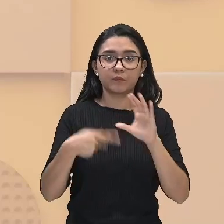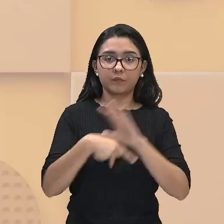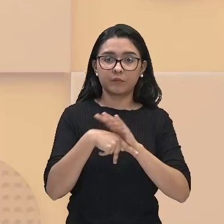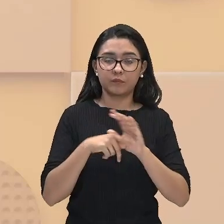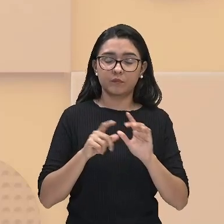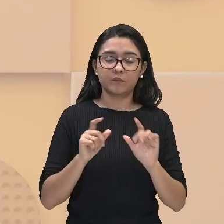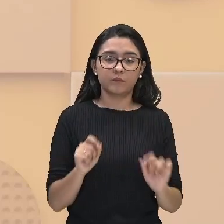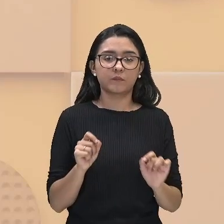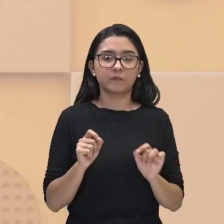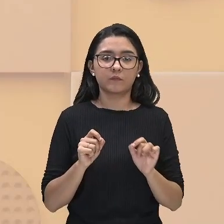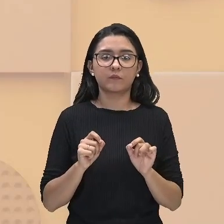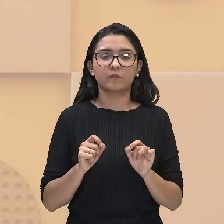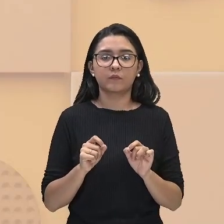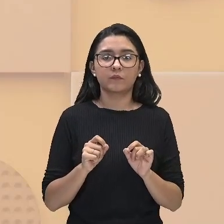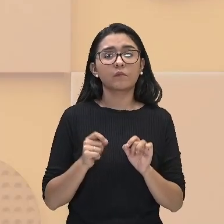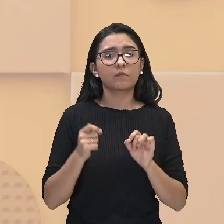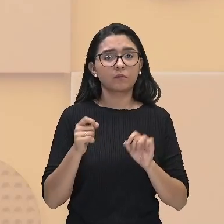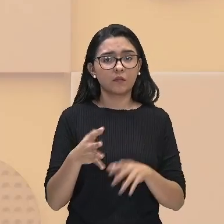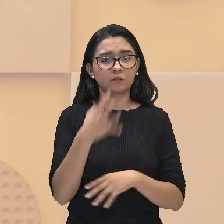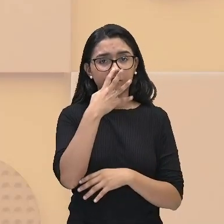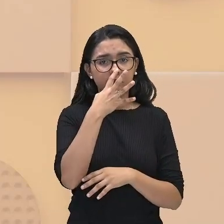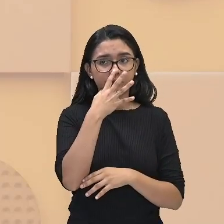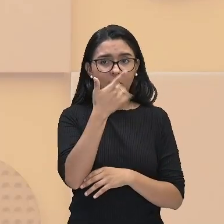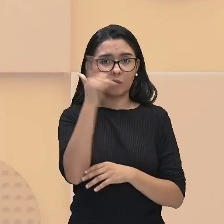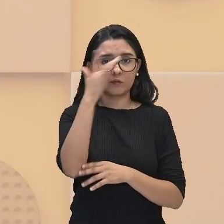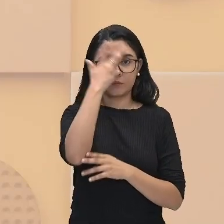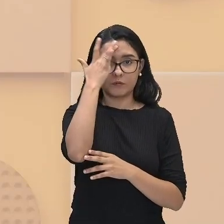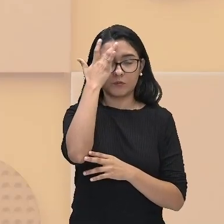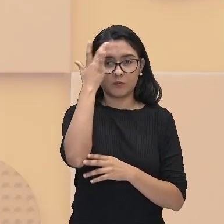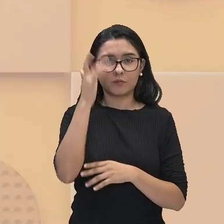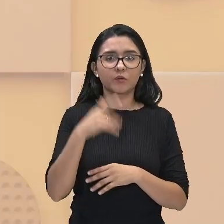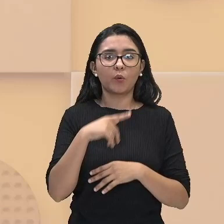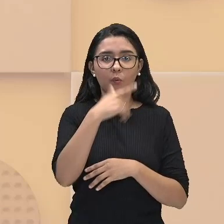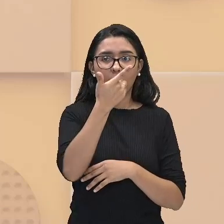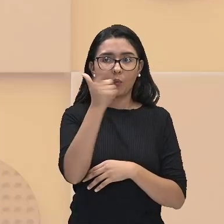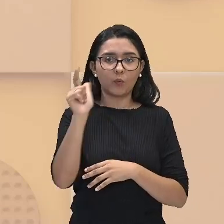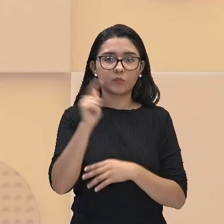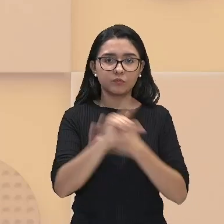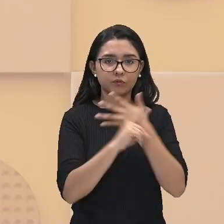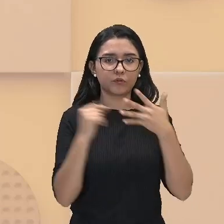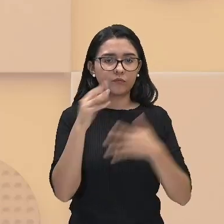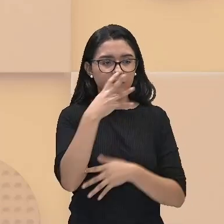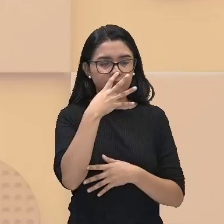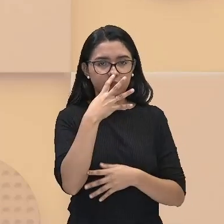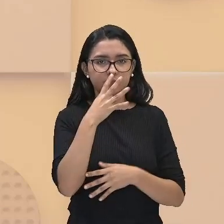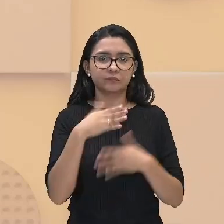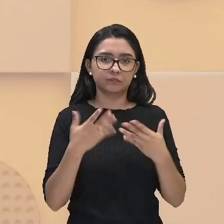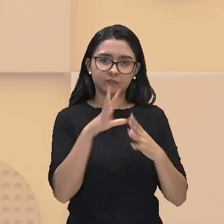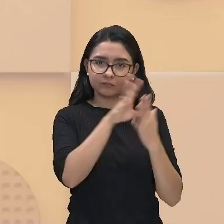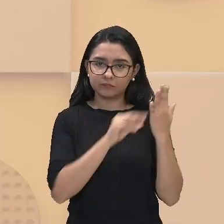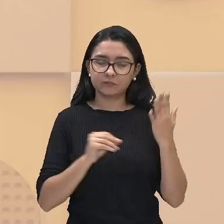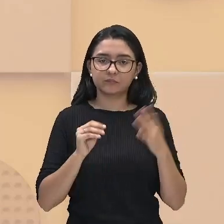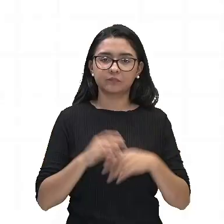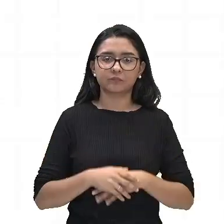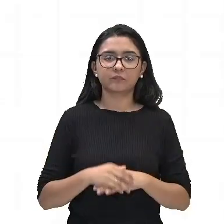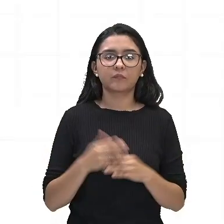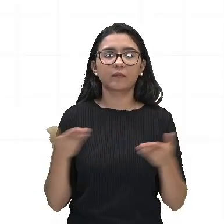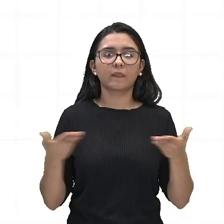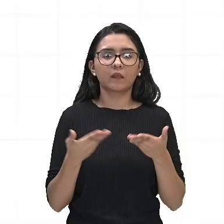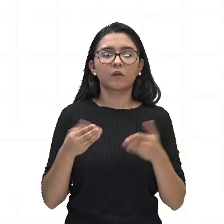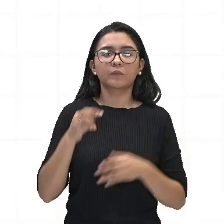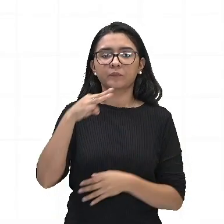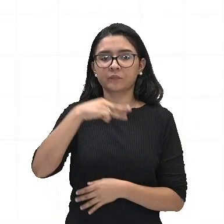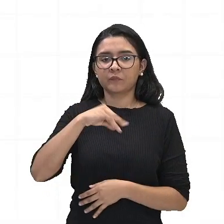características apreciadas por outros escritores, ok? Vamos conhecer agora Miguel de